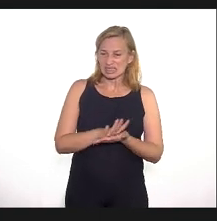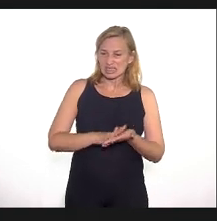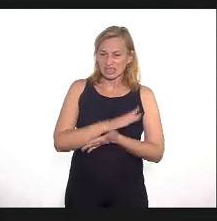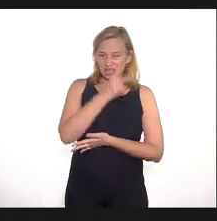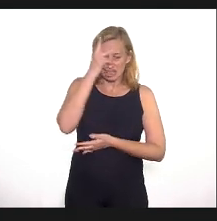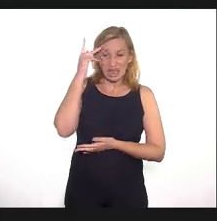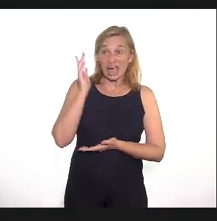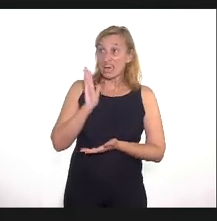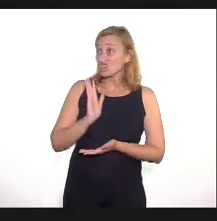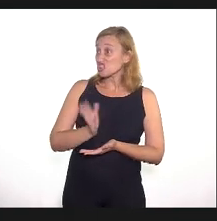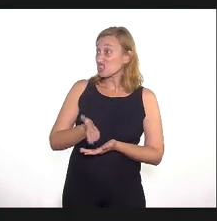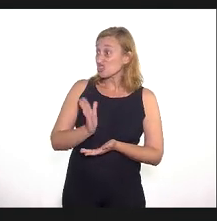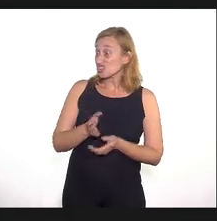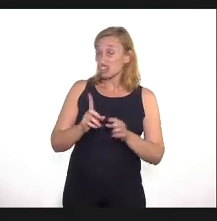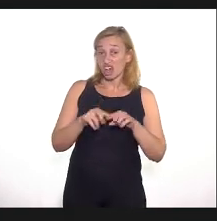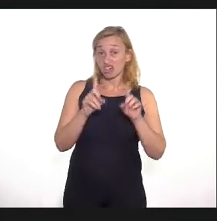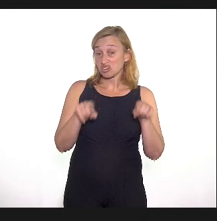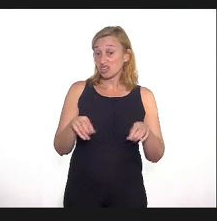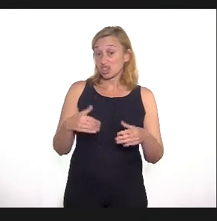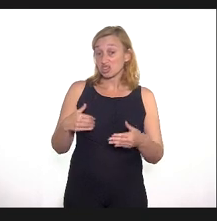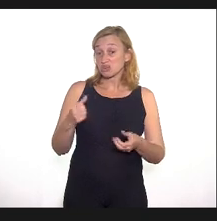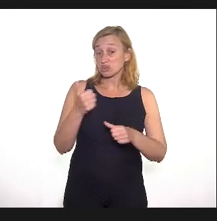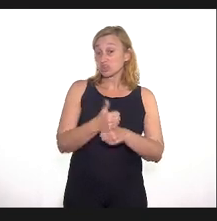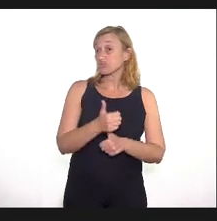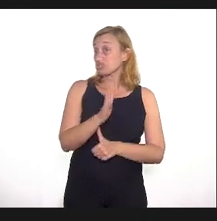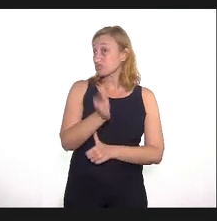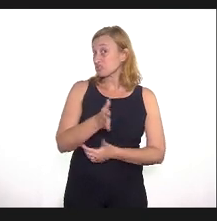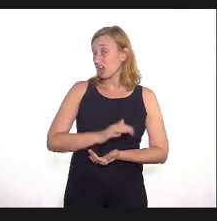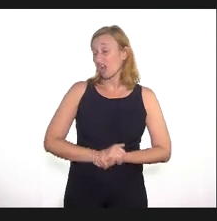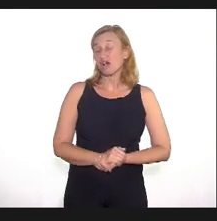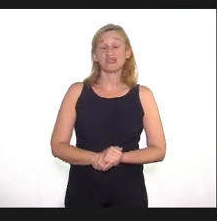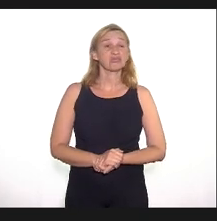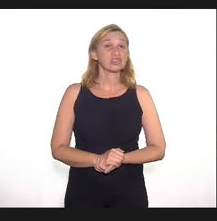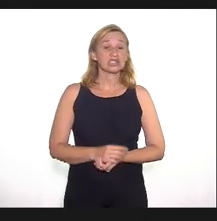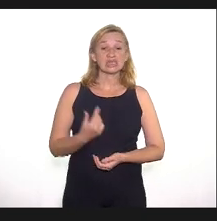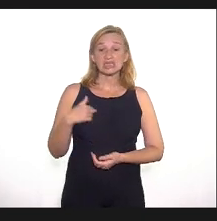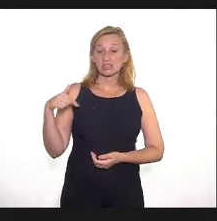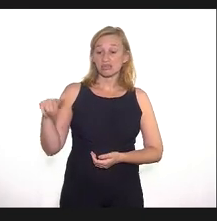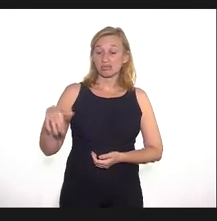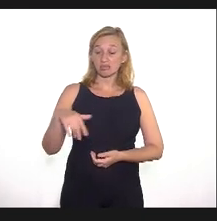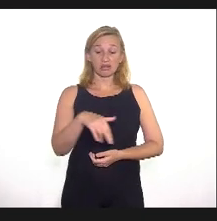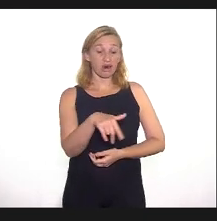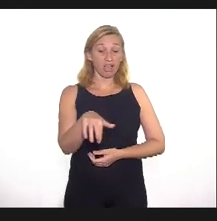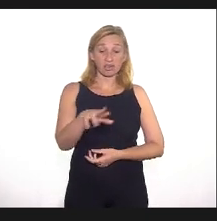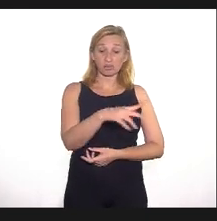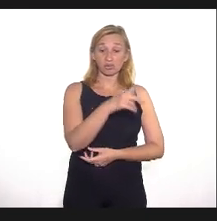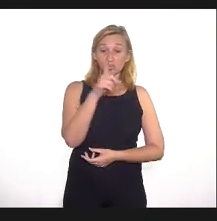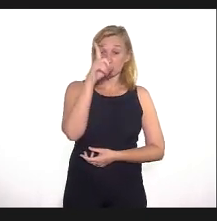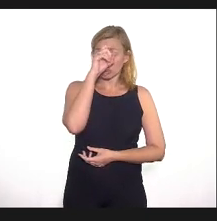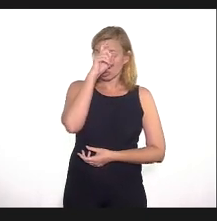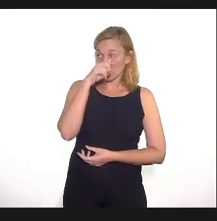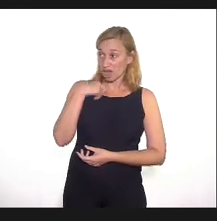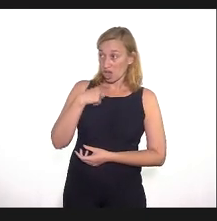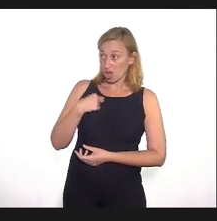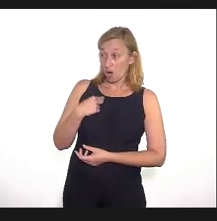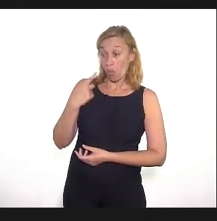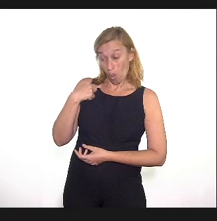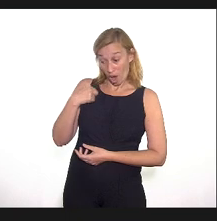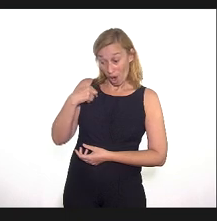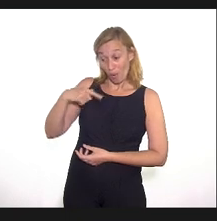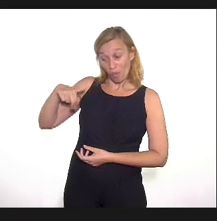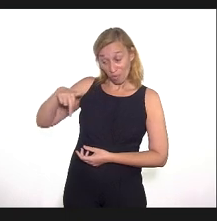eles já foram substituídos. Se a gente andar pelo hospital, e eu andei pelo